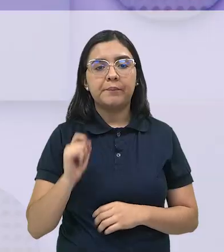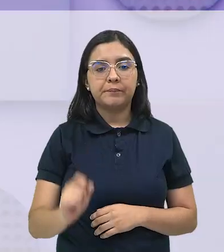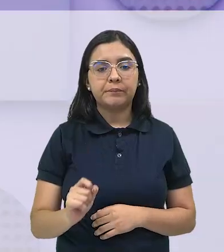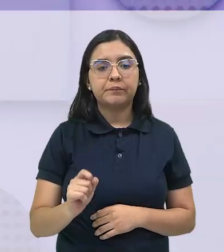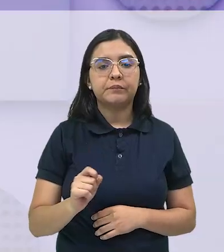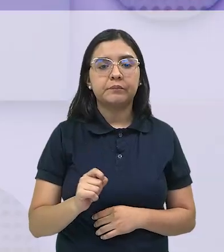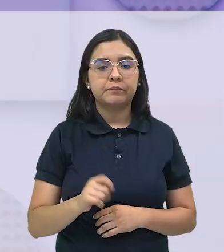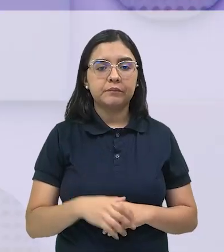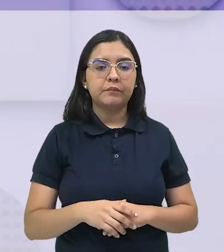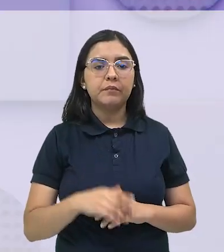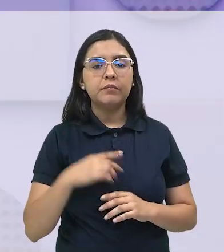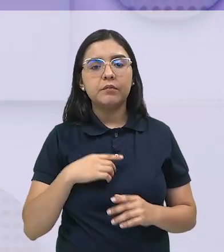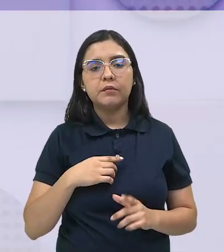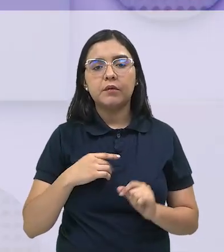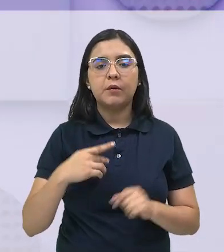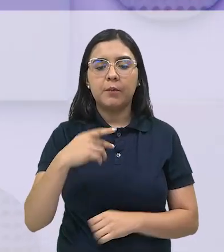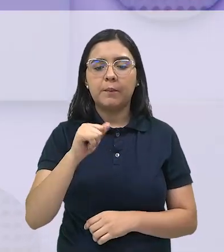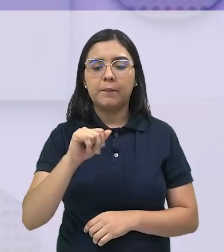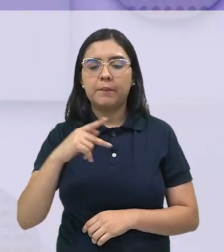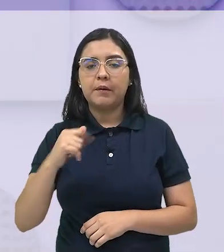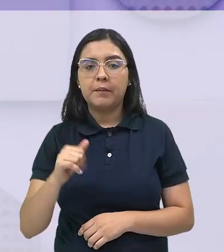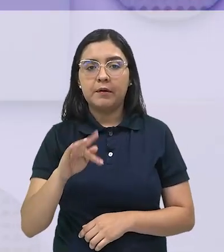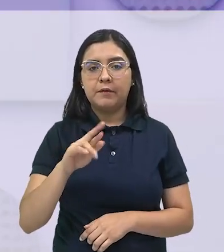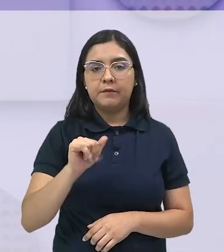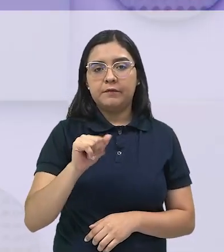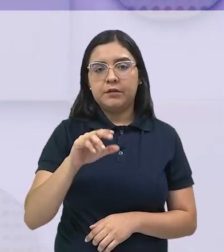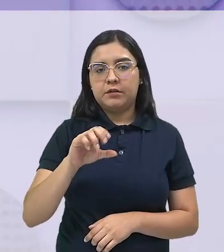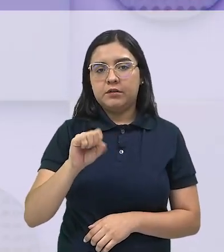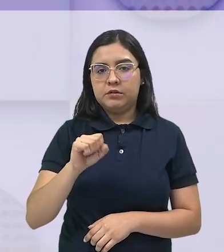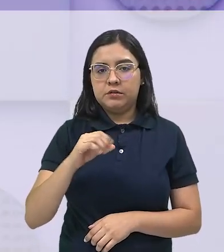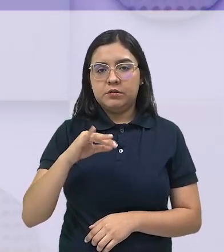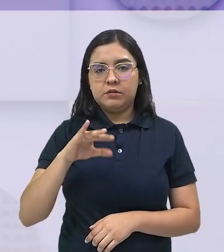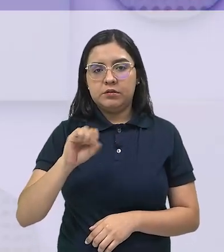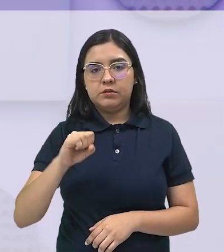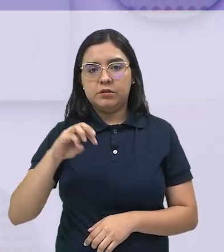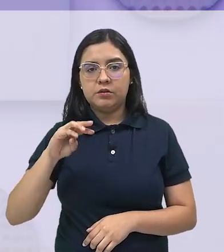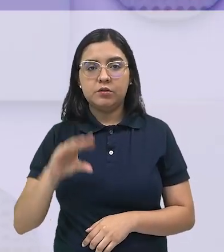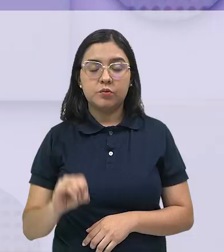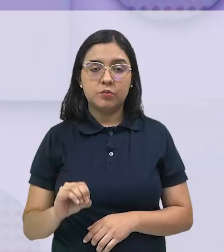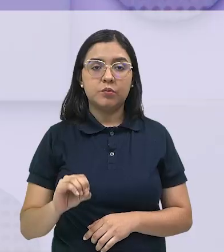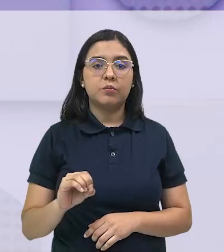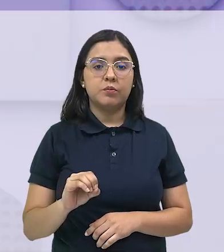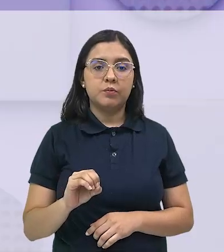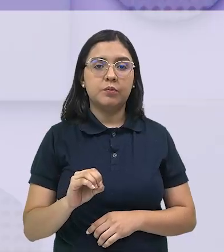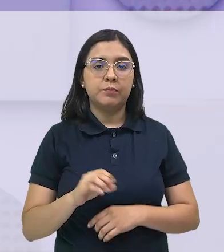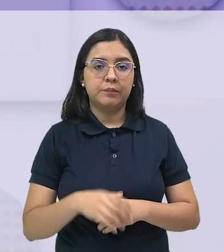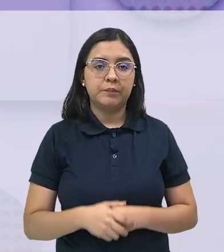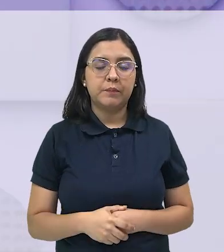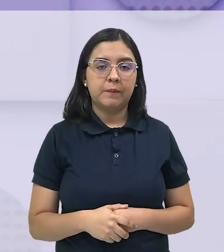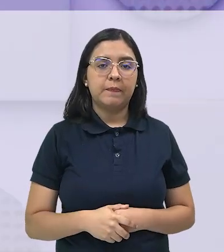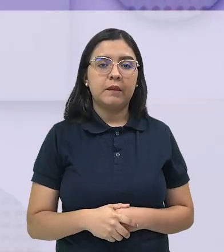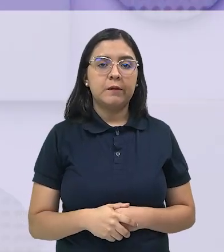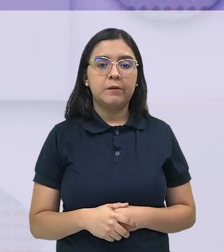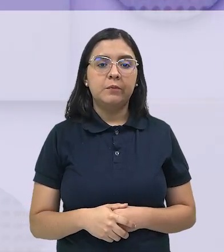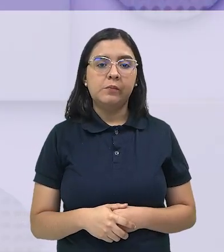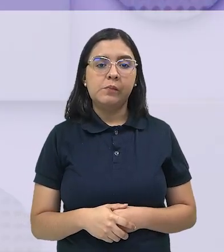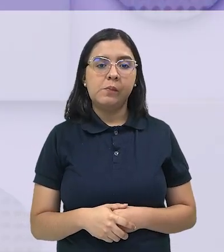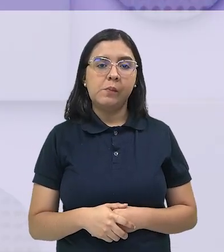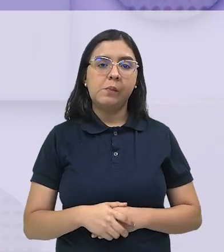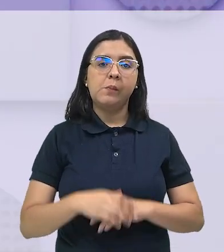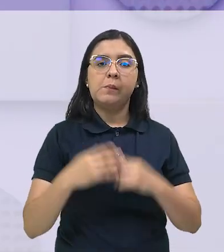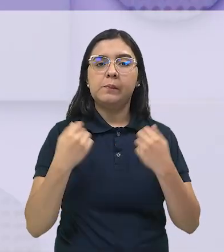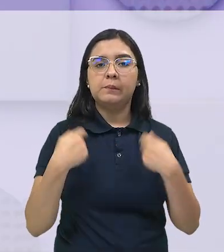ver o falecido Papa Francisco, que vai falar na sua encíclica Laudato Si, que